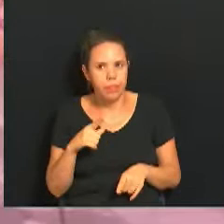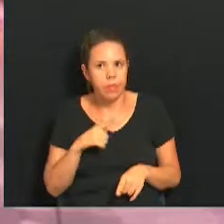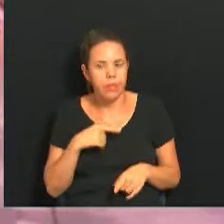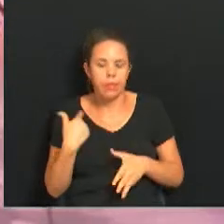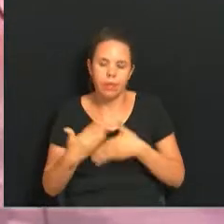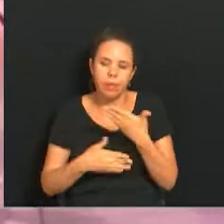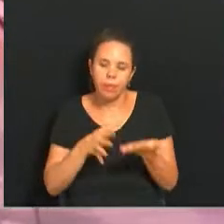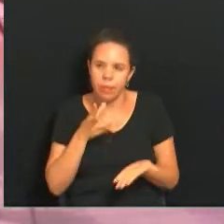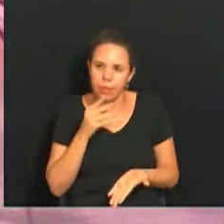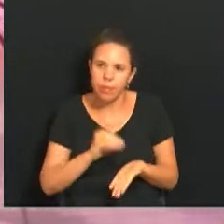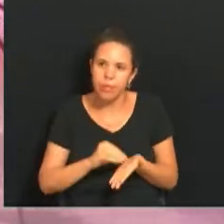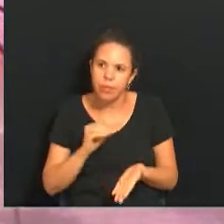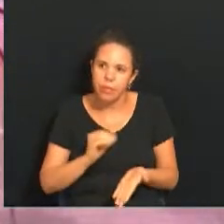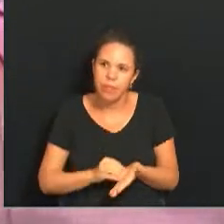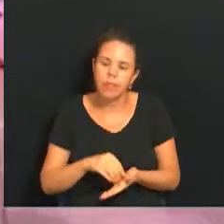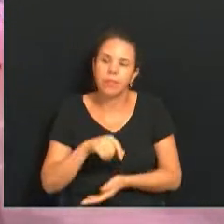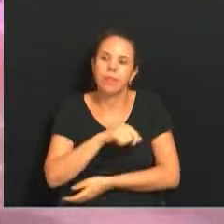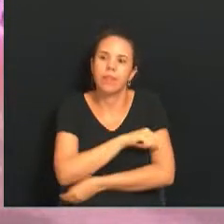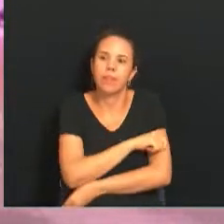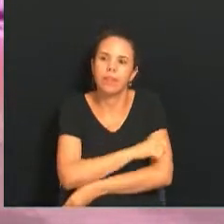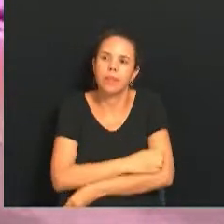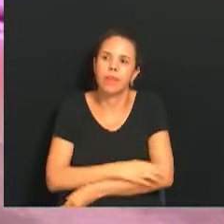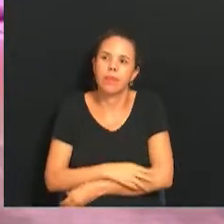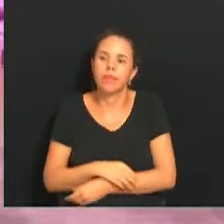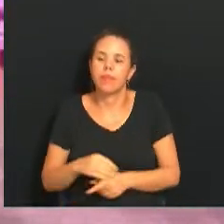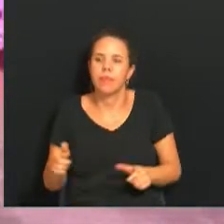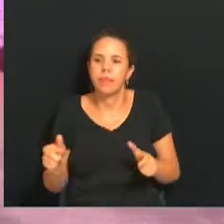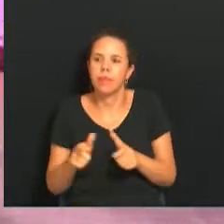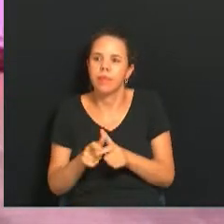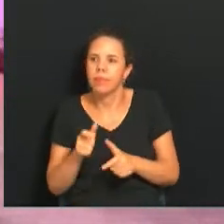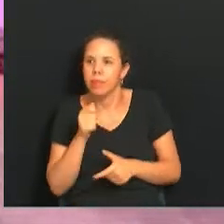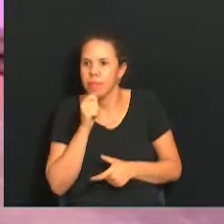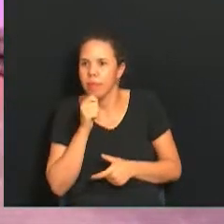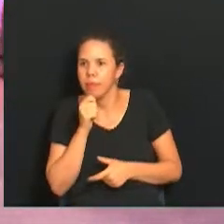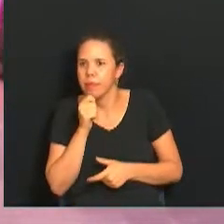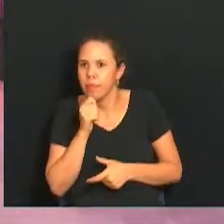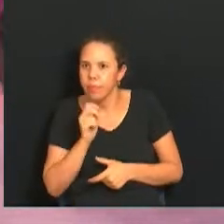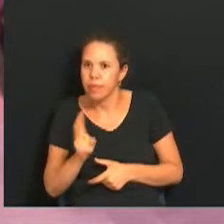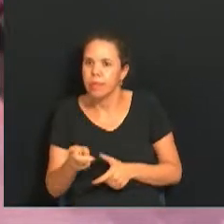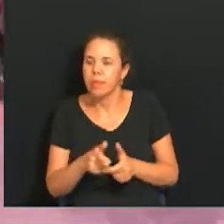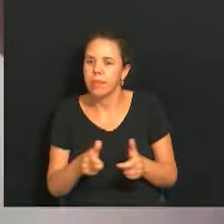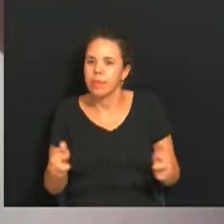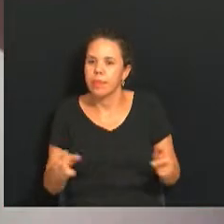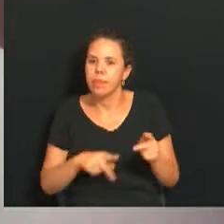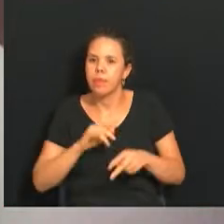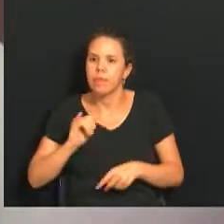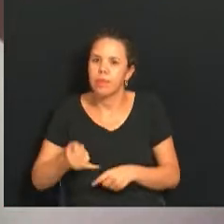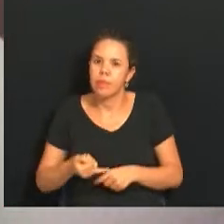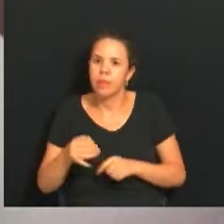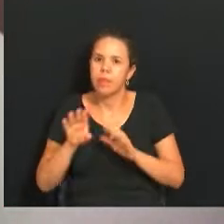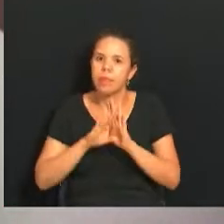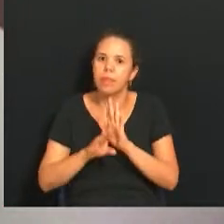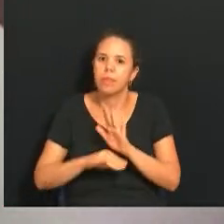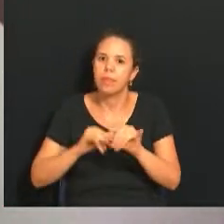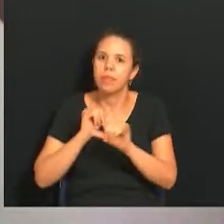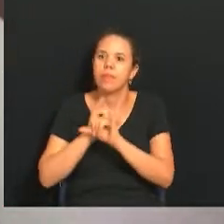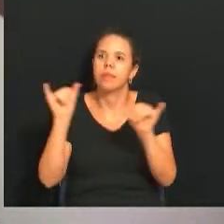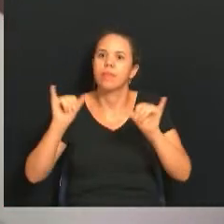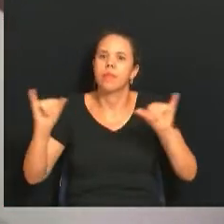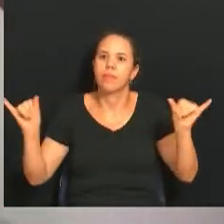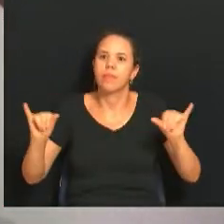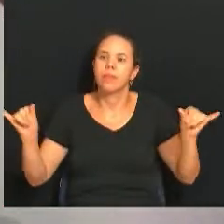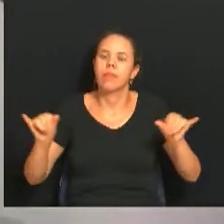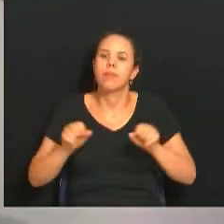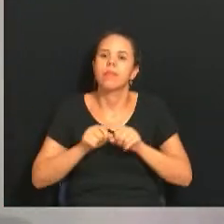Está faltando um pouco aluno, a demanda tá meio pequena, mas a gente vai dar mais. Eu acho que aproveitar o programa, né,